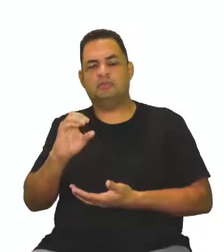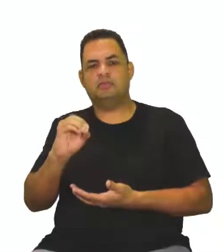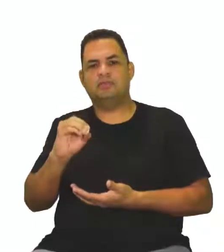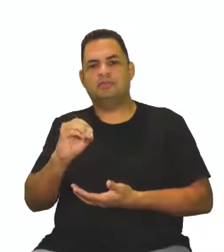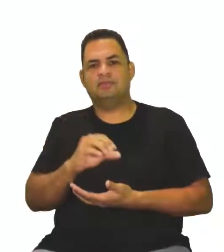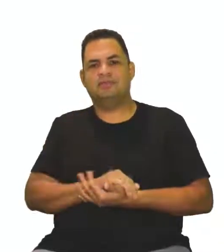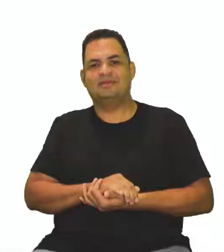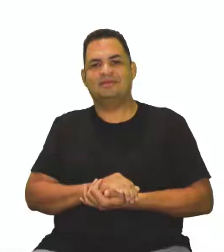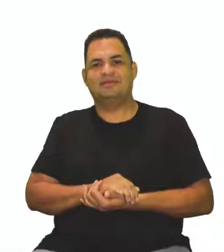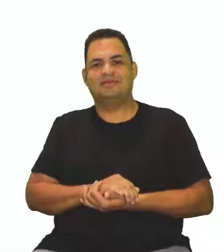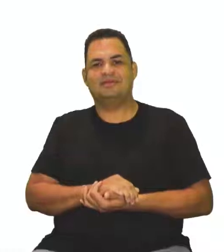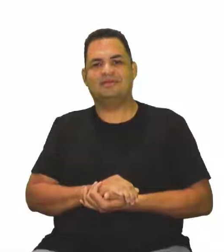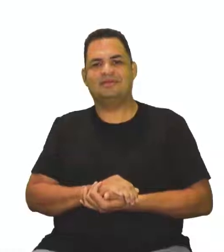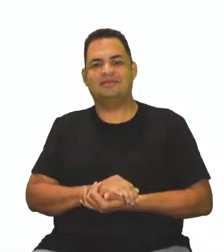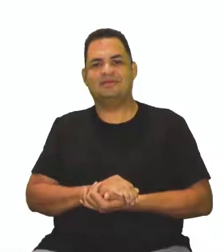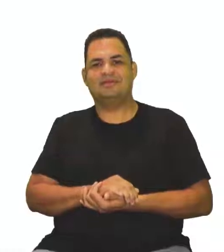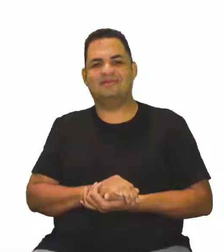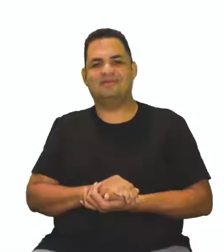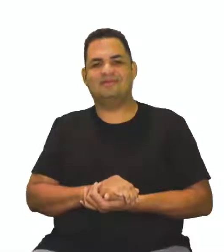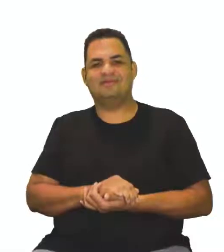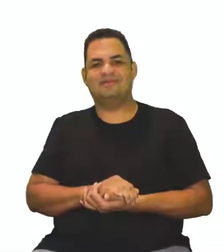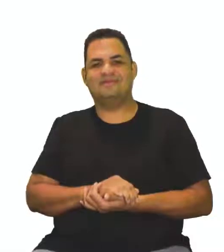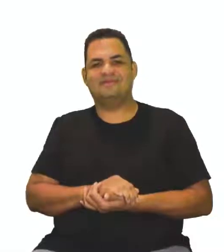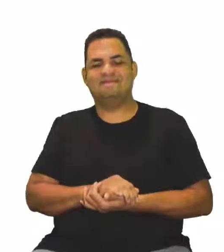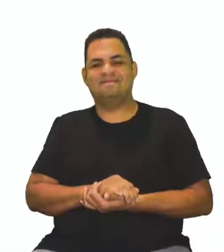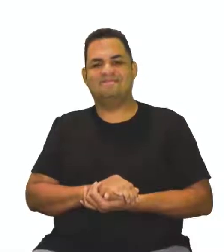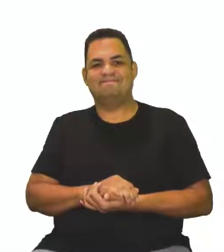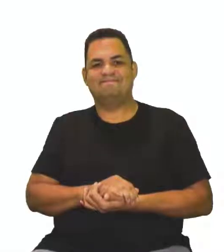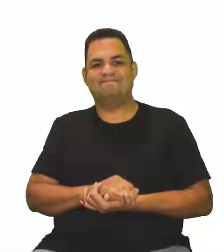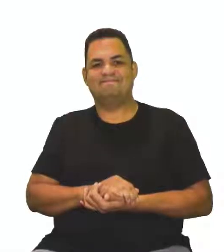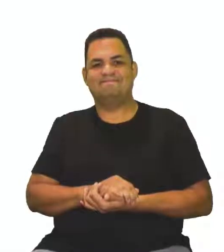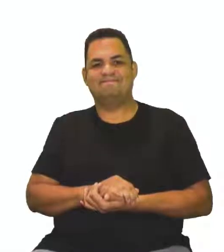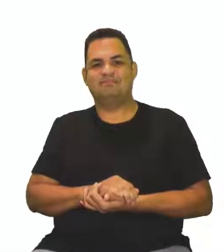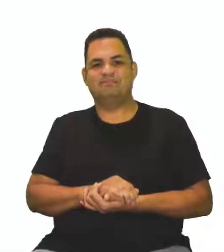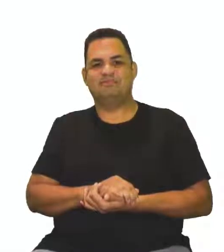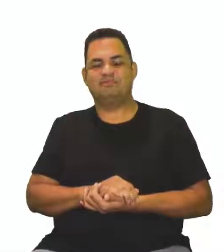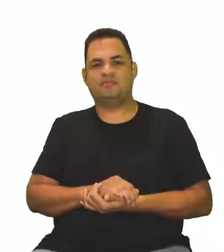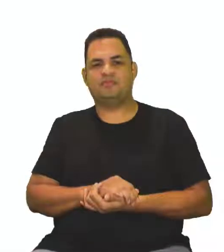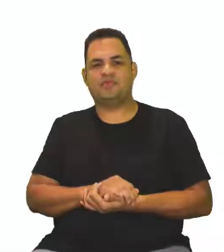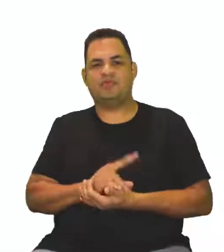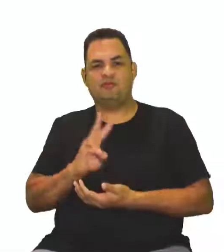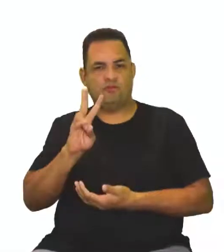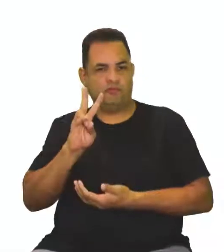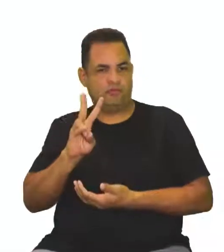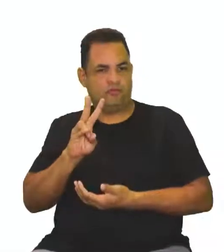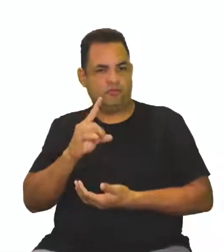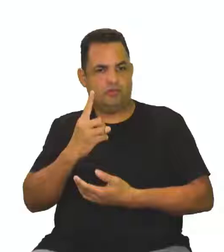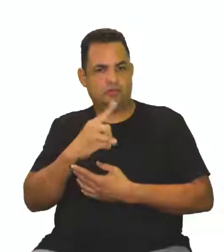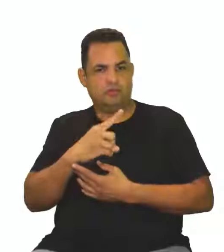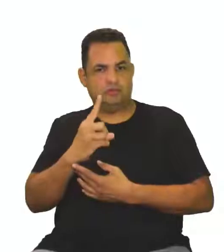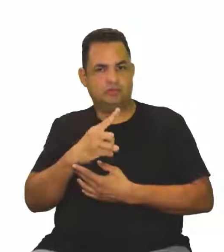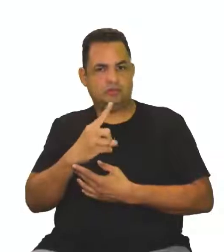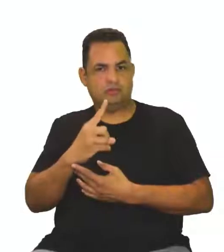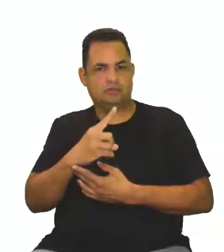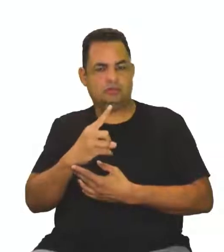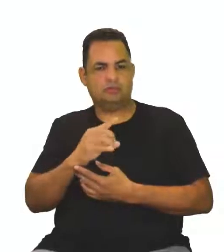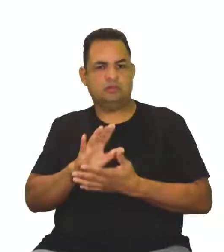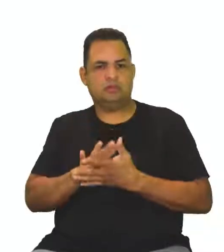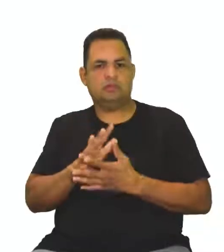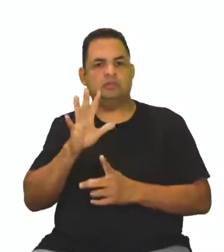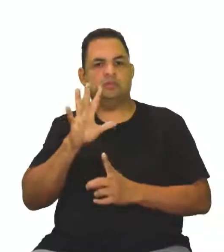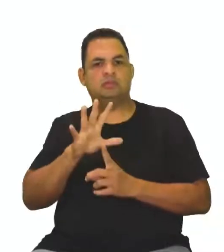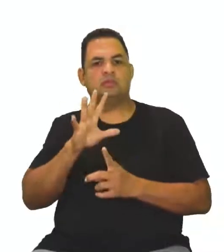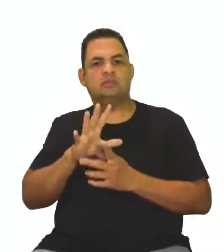texto diminuiu um pouquinho, ó, foi para cá. Mas vamos lá, olha só aqui o voltímetro. Todo voltímetro